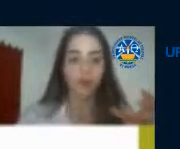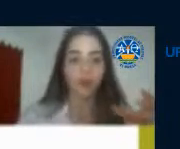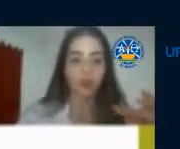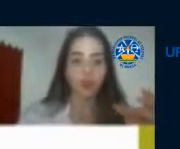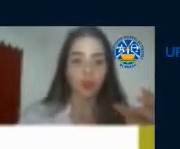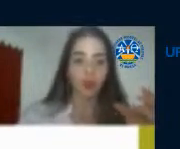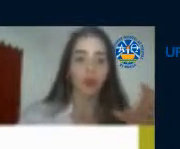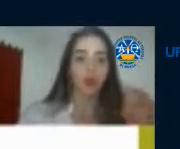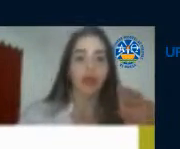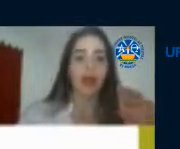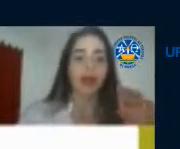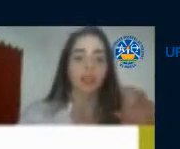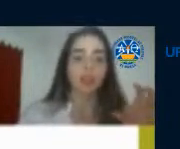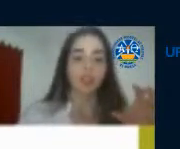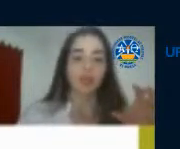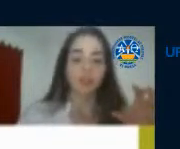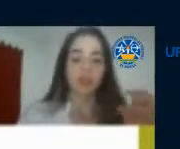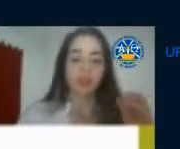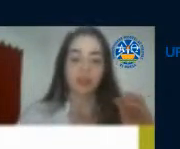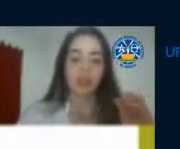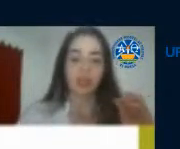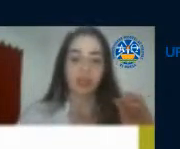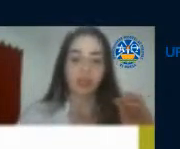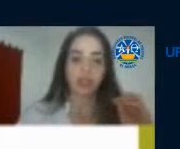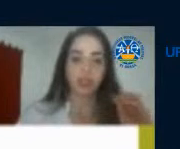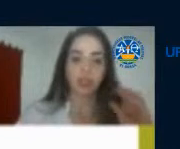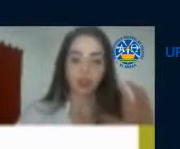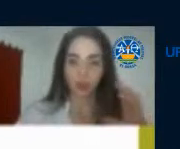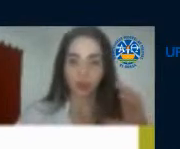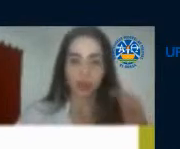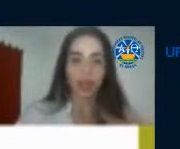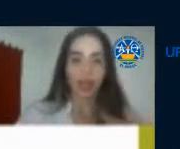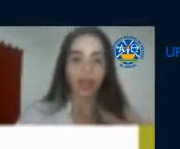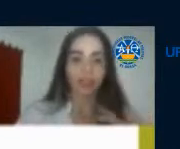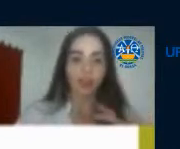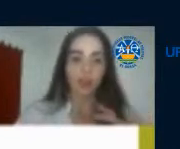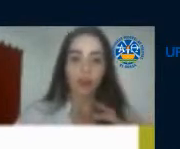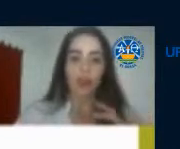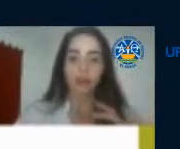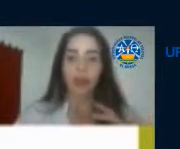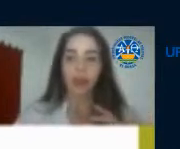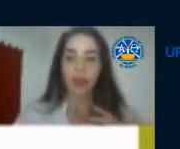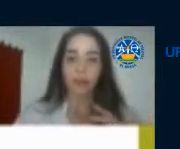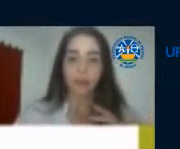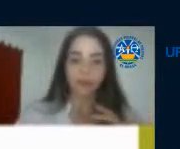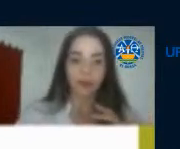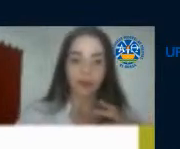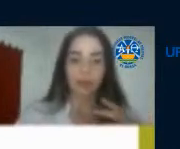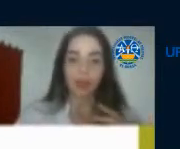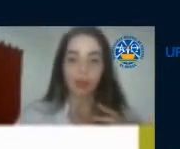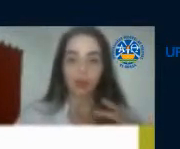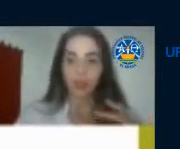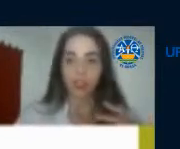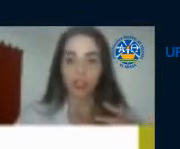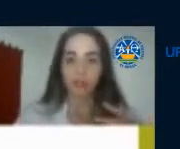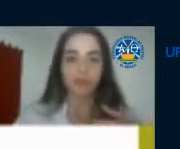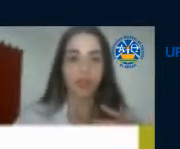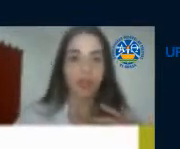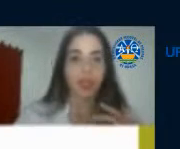que proporcionou a troca de conhecimento entre todos, além de colaborar para o